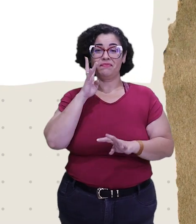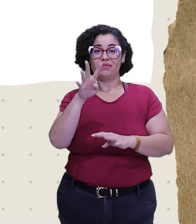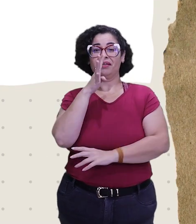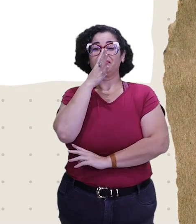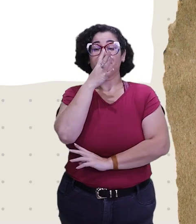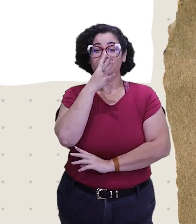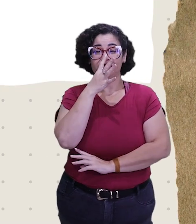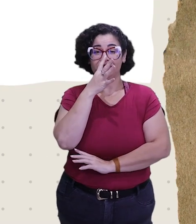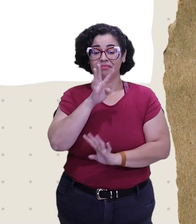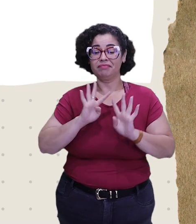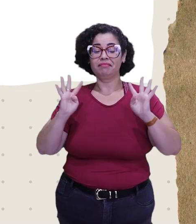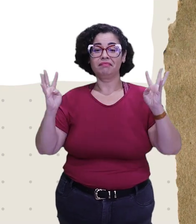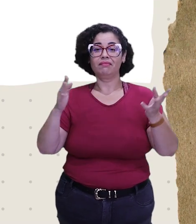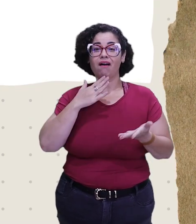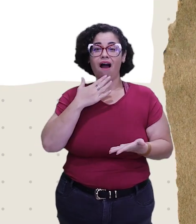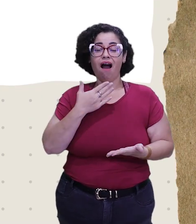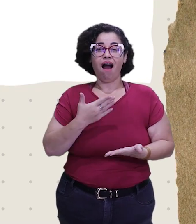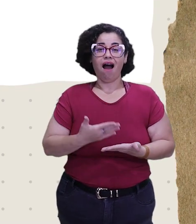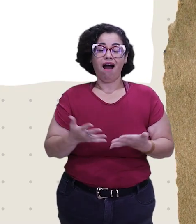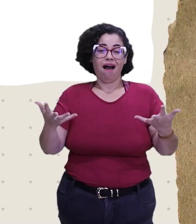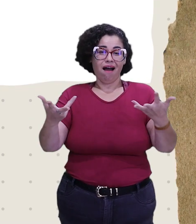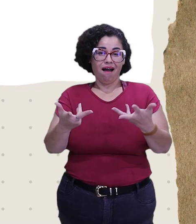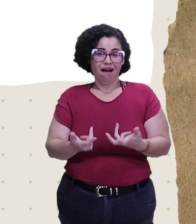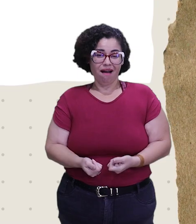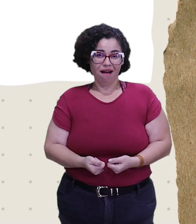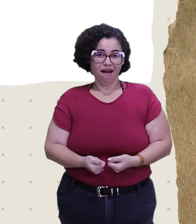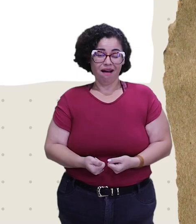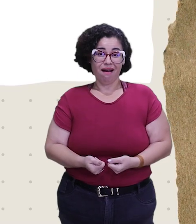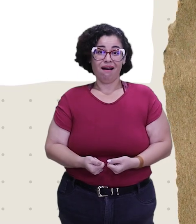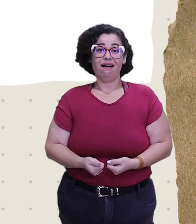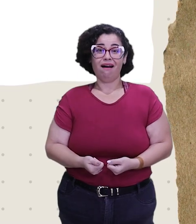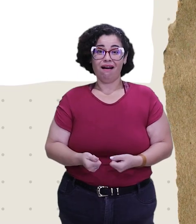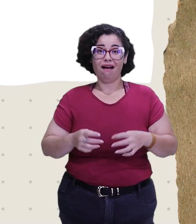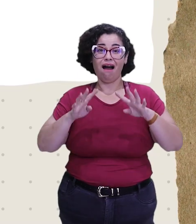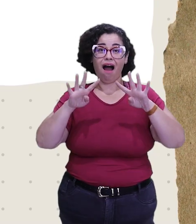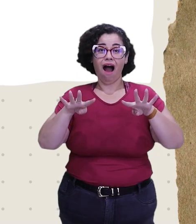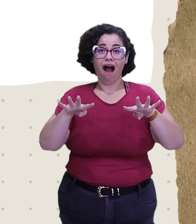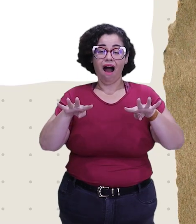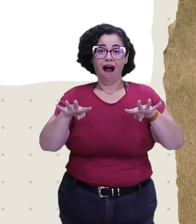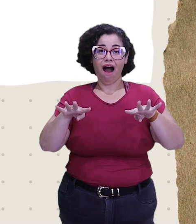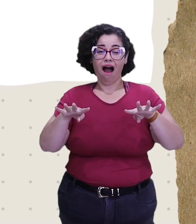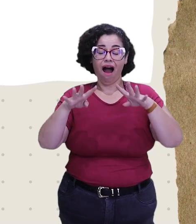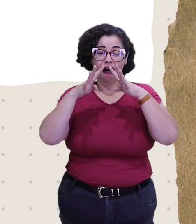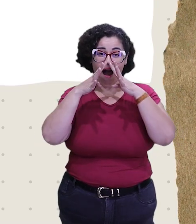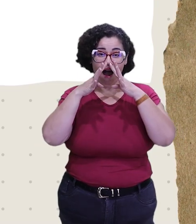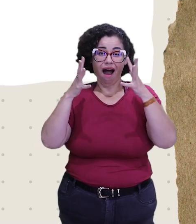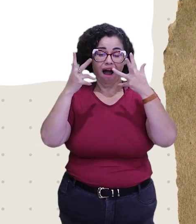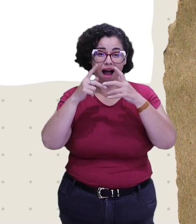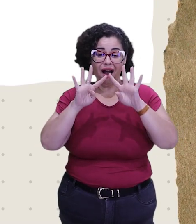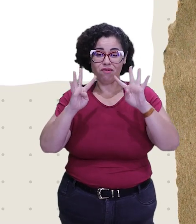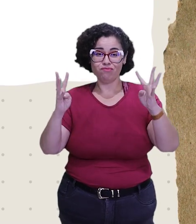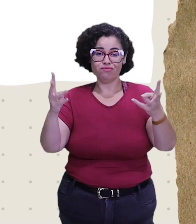dele, extasiados de beleza, as bocas abertas de admiração.